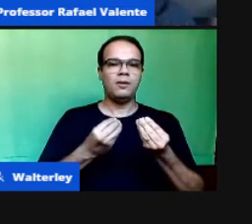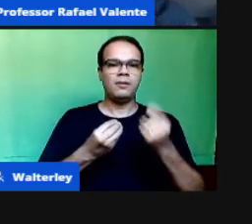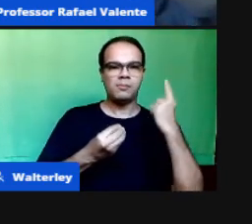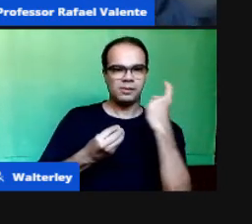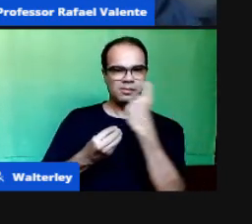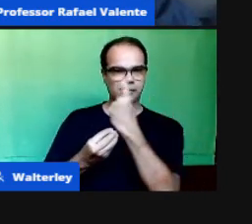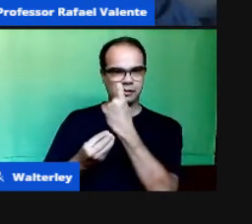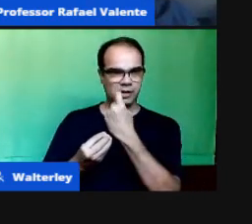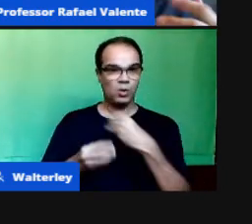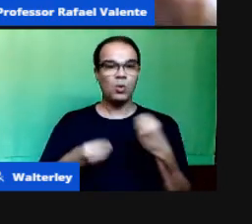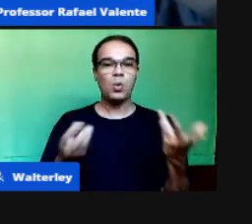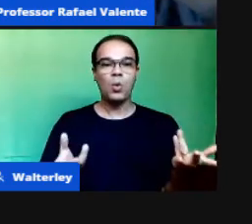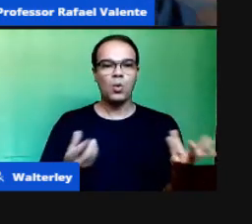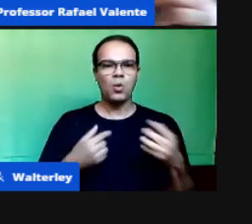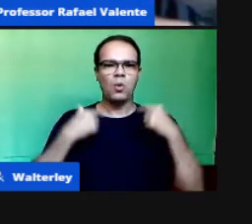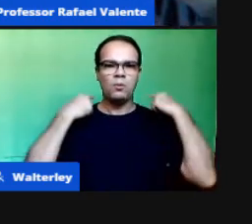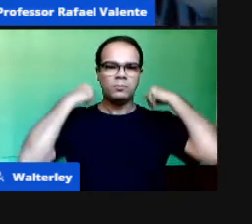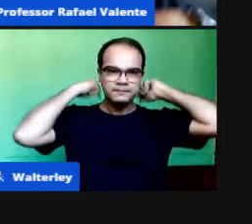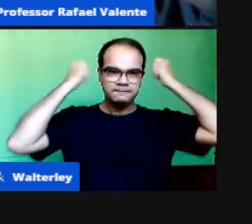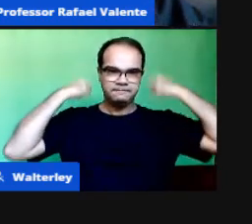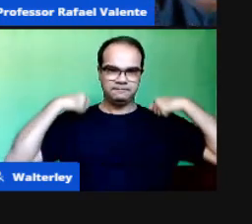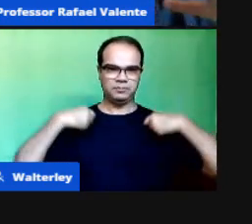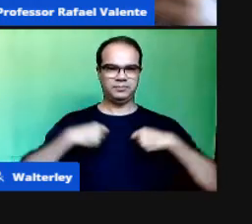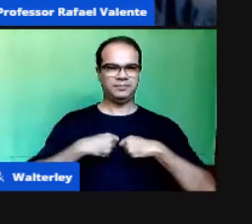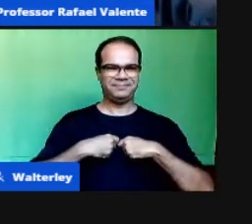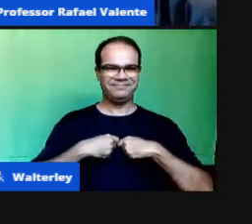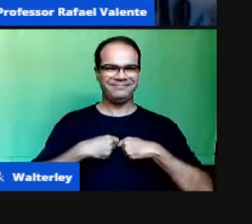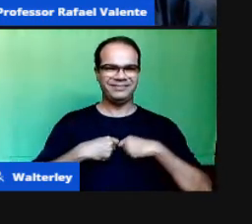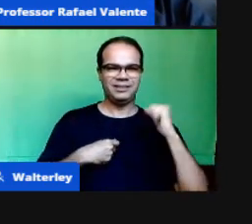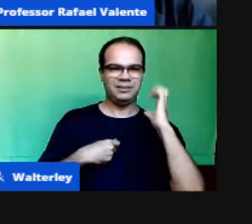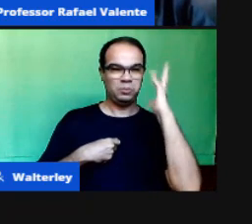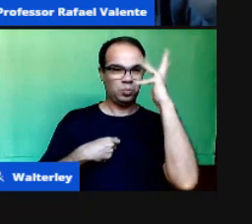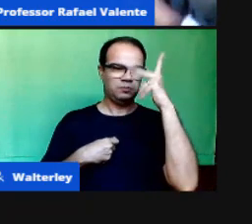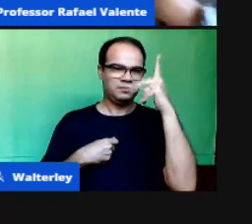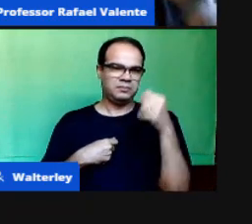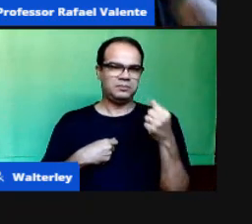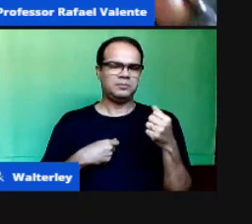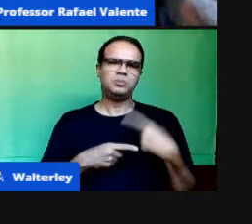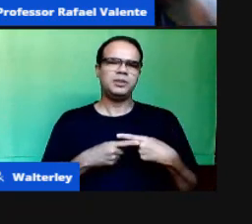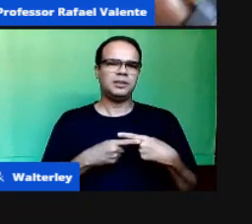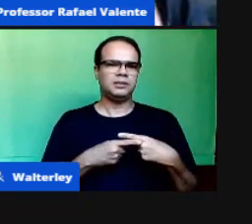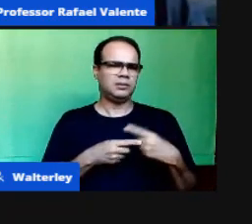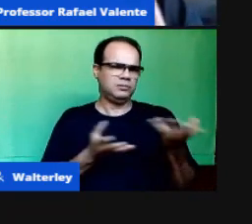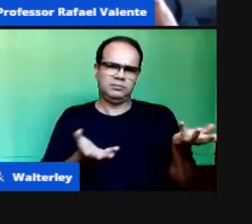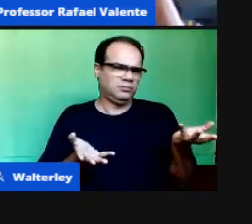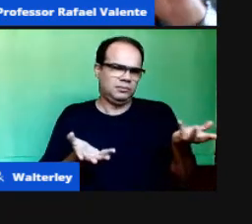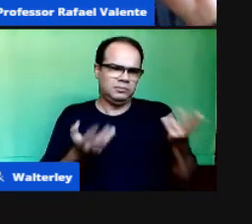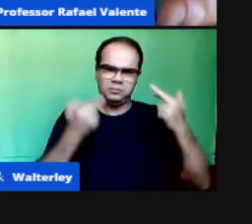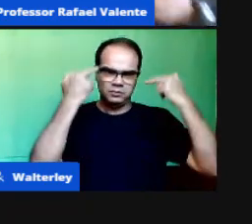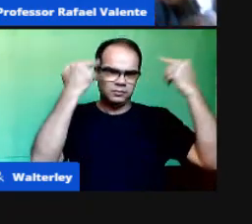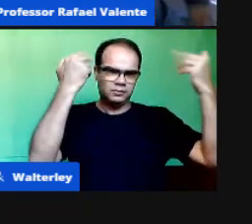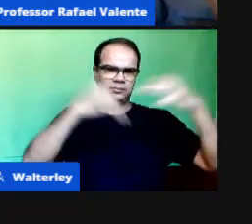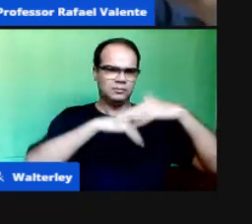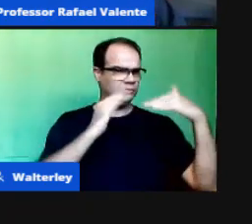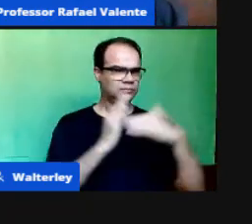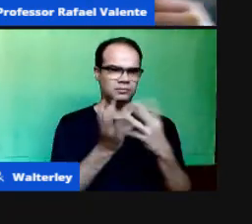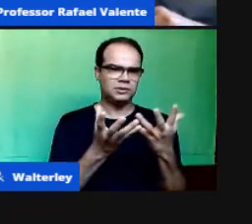gente quer ficar bonito, né? A gente precisa cuidar da nossa aparência. Mas muitas vezes nós fazemos